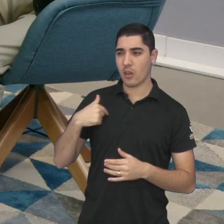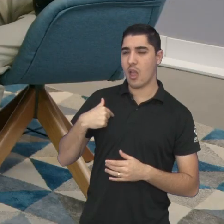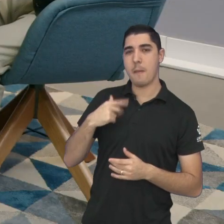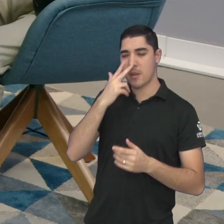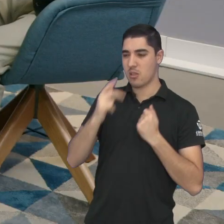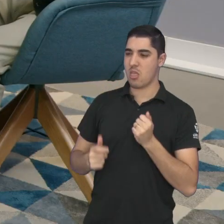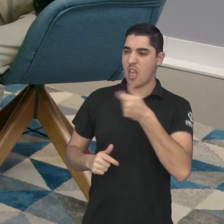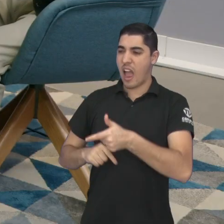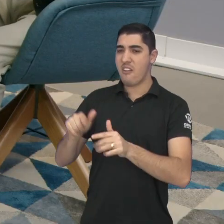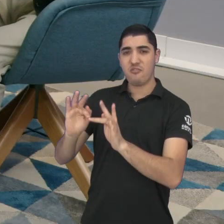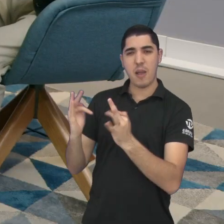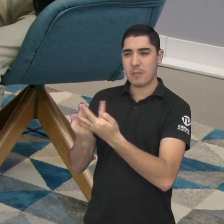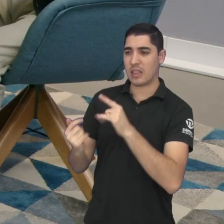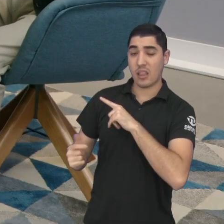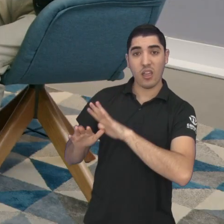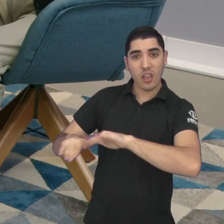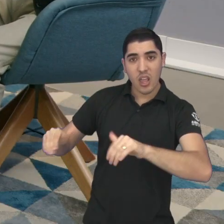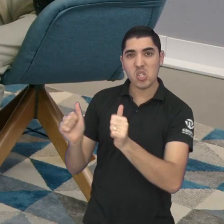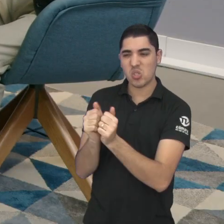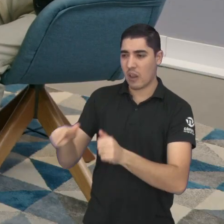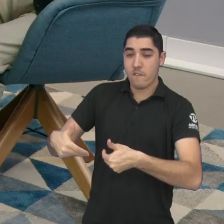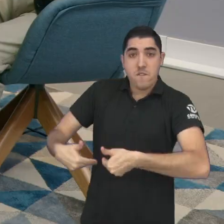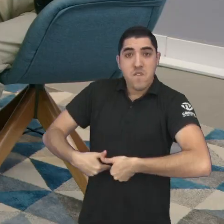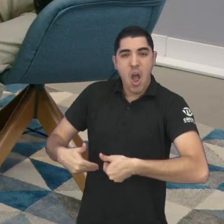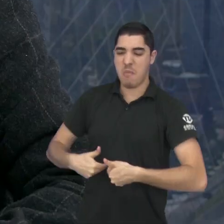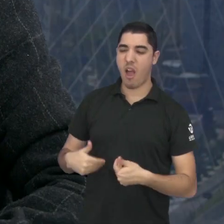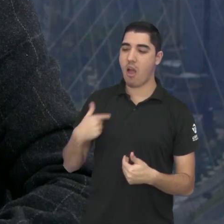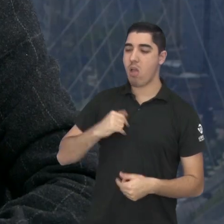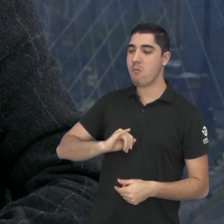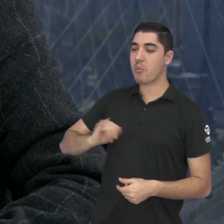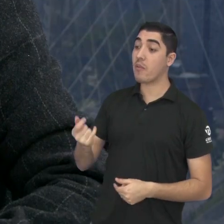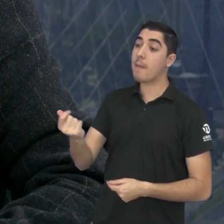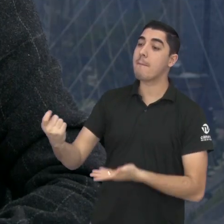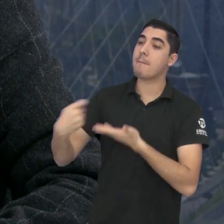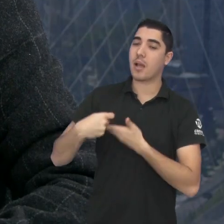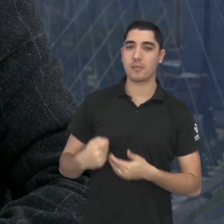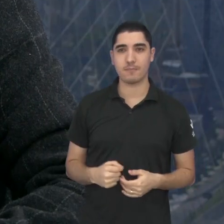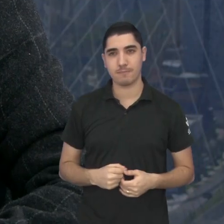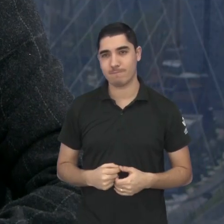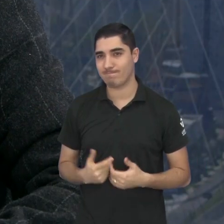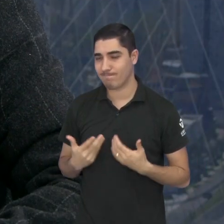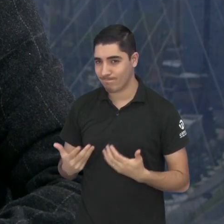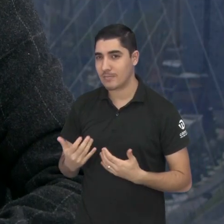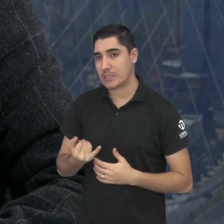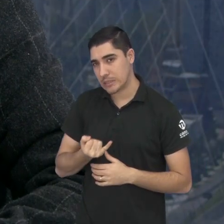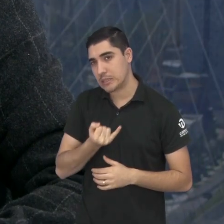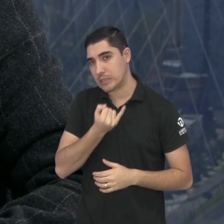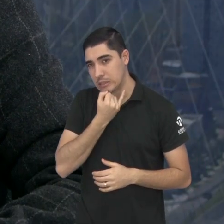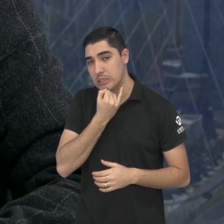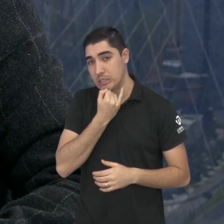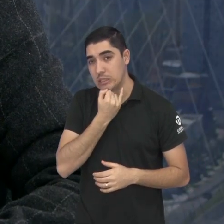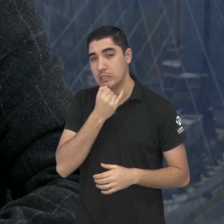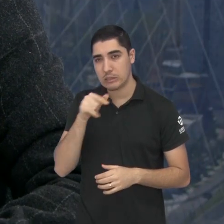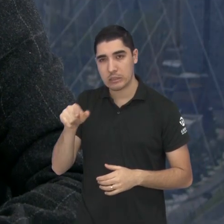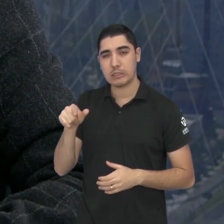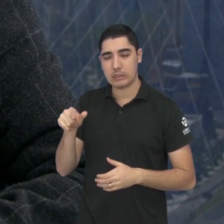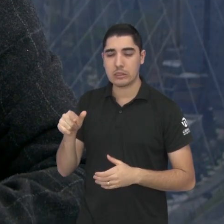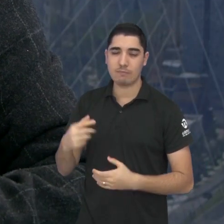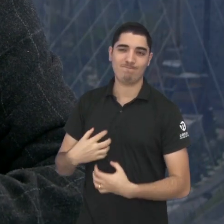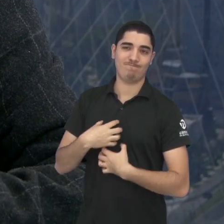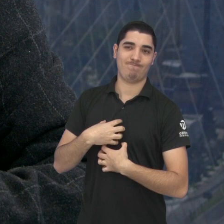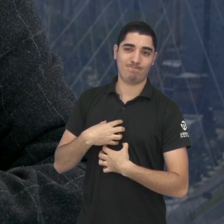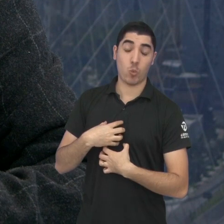estão passando fome. É muito triste até ver essas imagens, né, que eu assisti, né, realmente é muito triste.